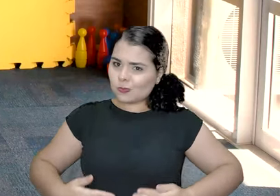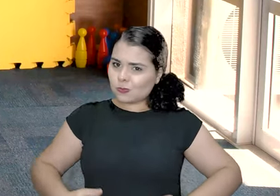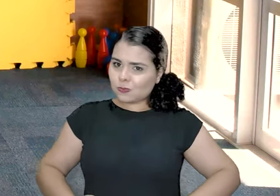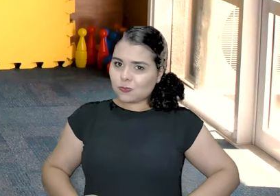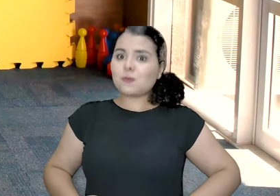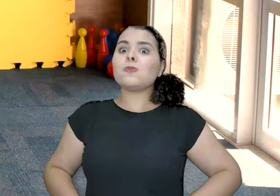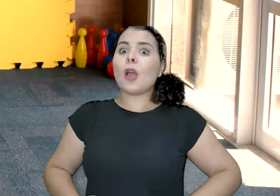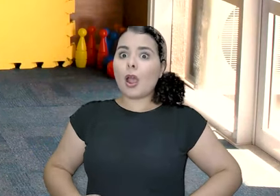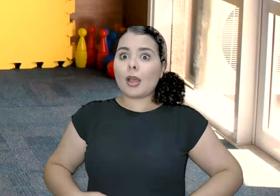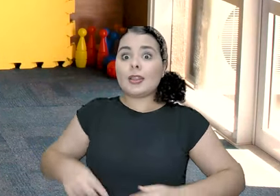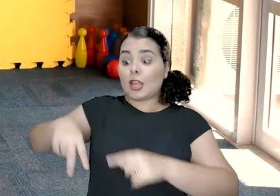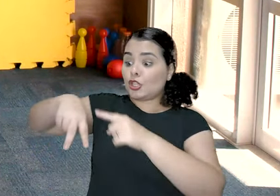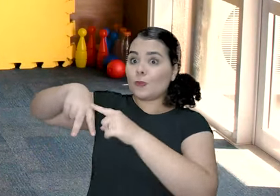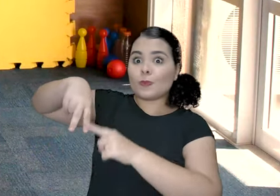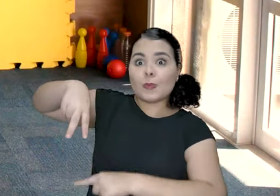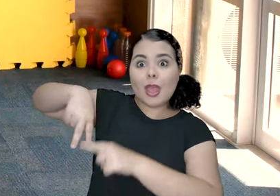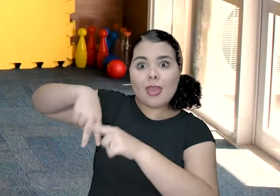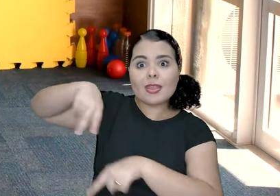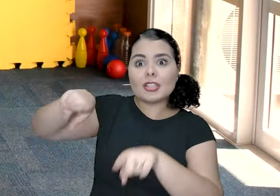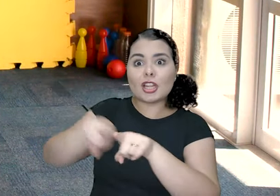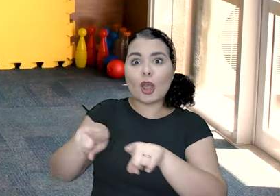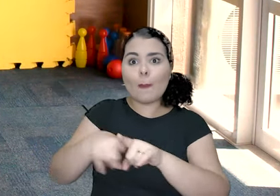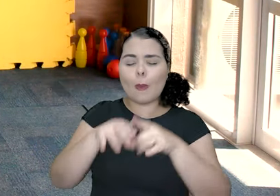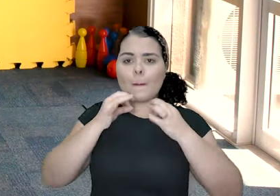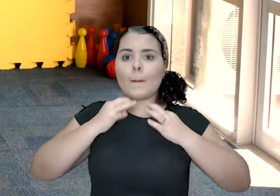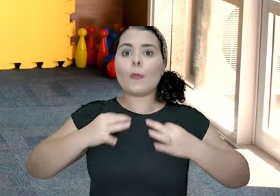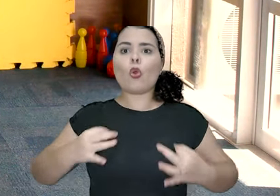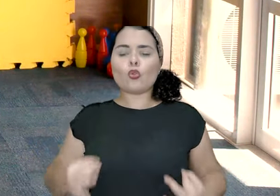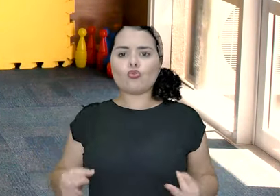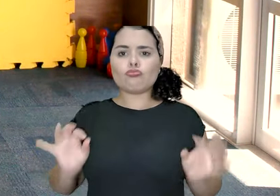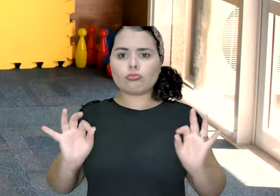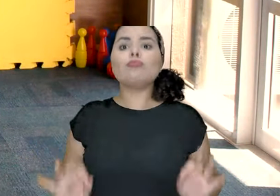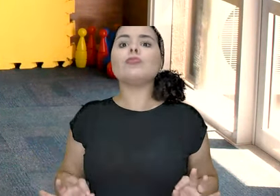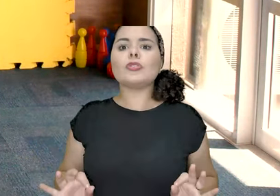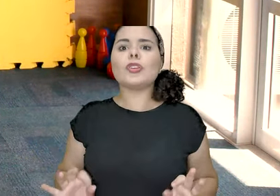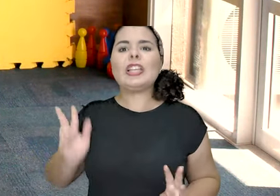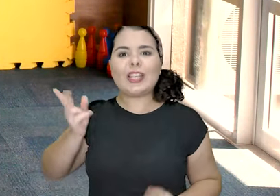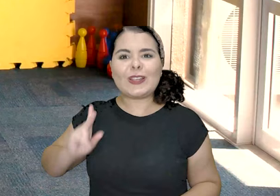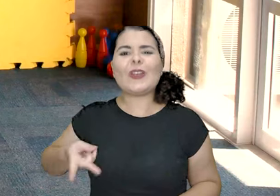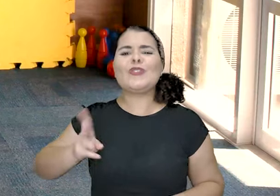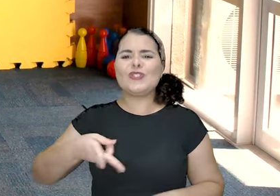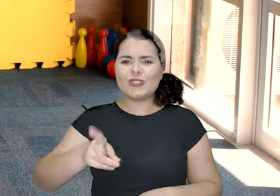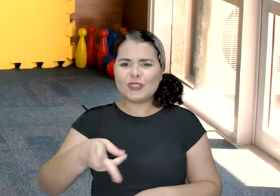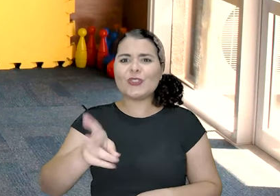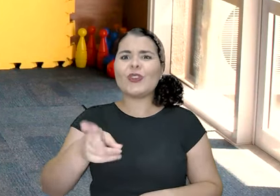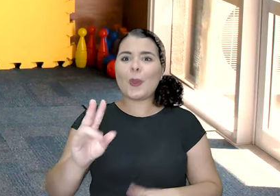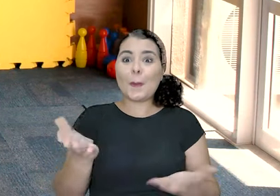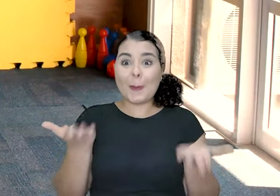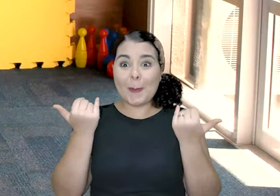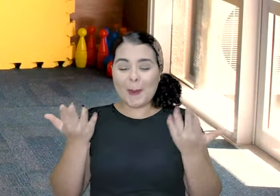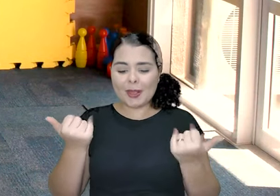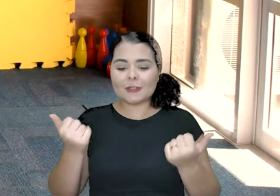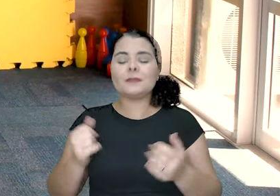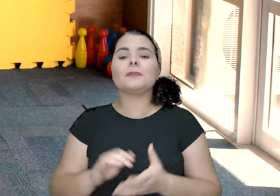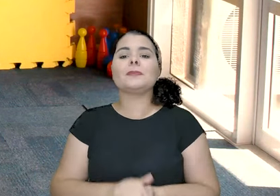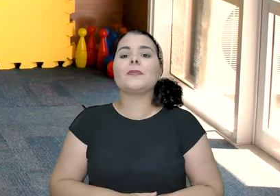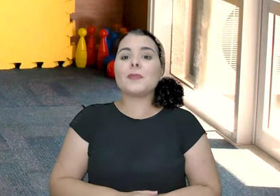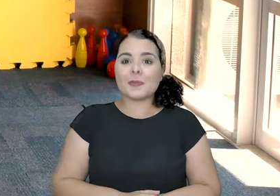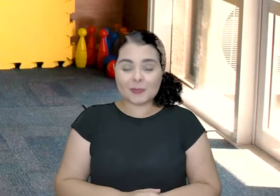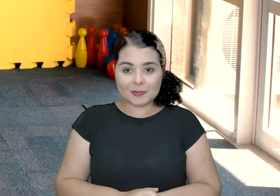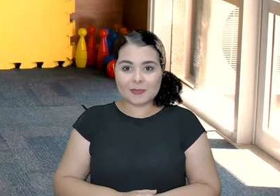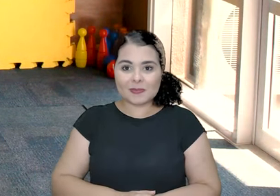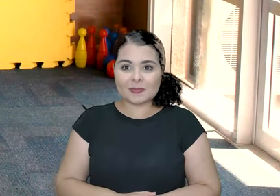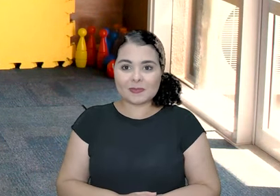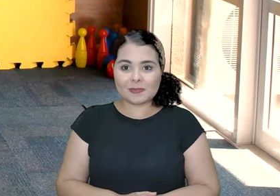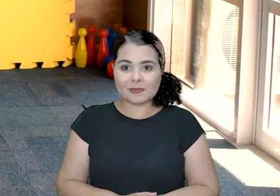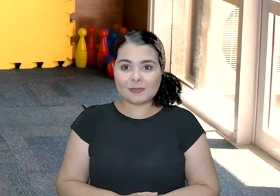Força na perna. Postura linda. Continua. Bora. Chuta.